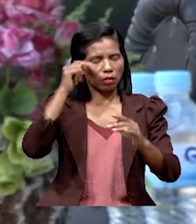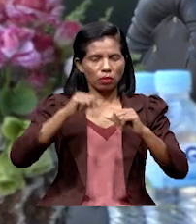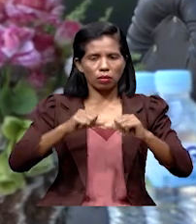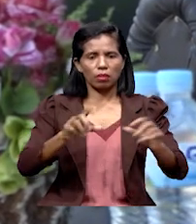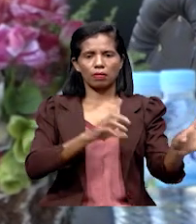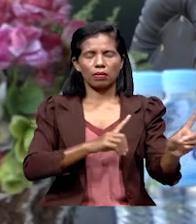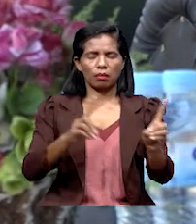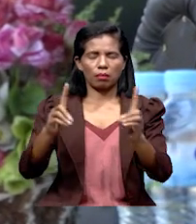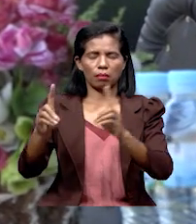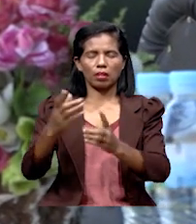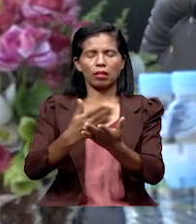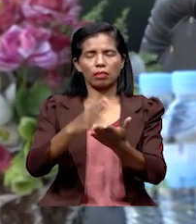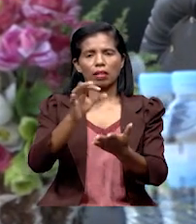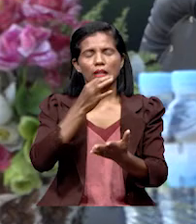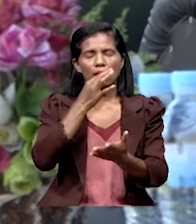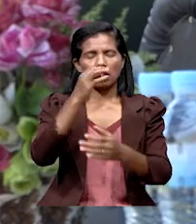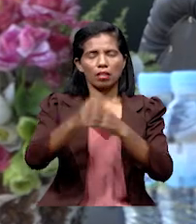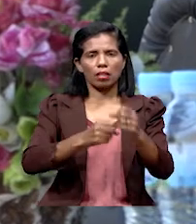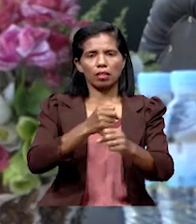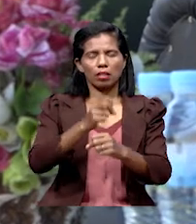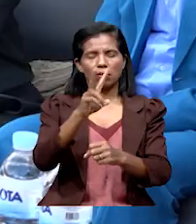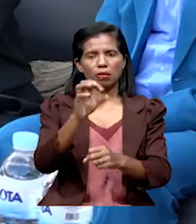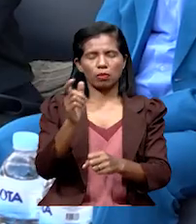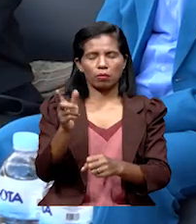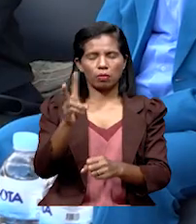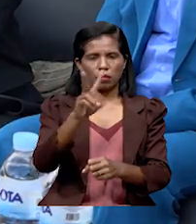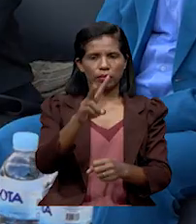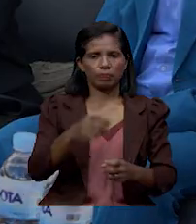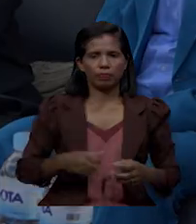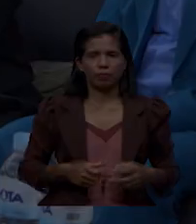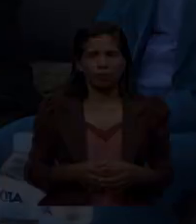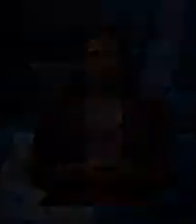implementa cesta básica batina rihonrua ruanulo recenrua. Fátima Pereira, Elugaio, Gemen.